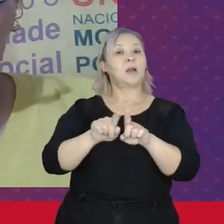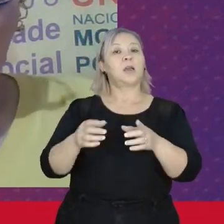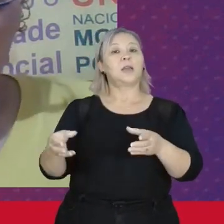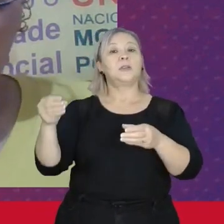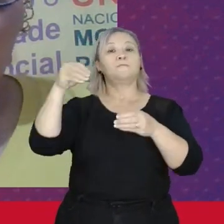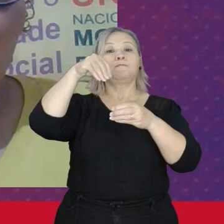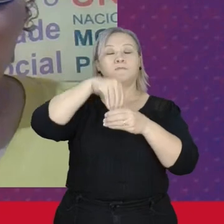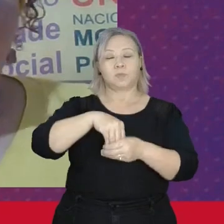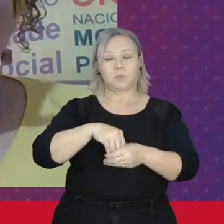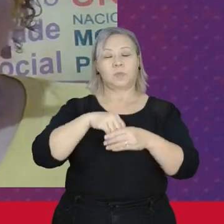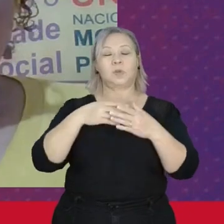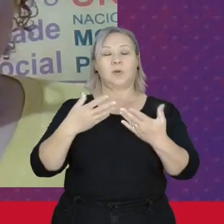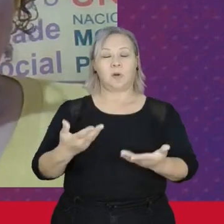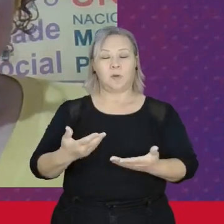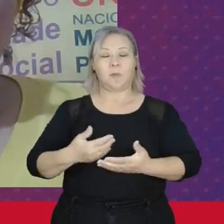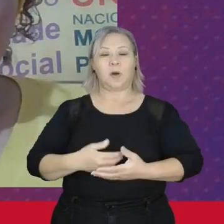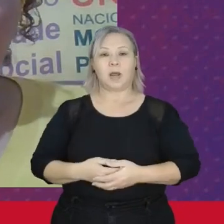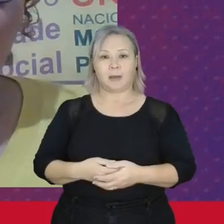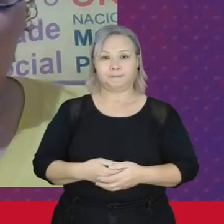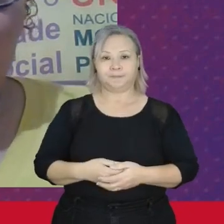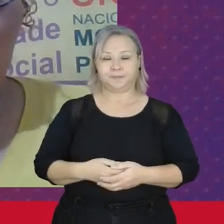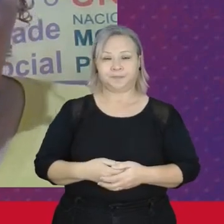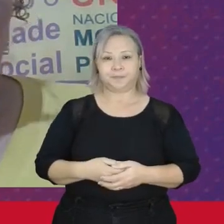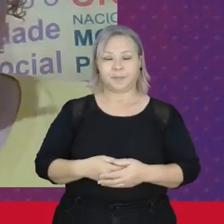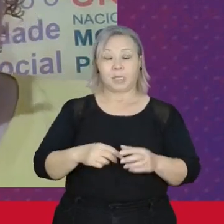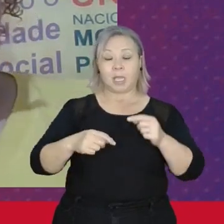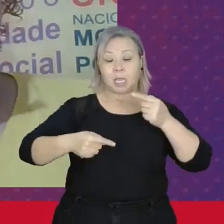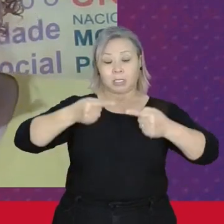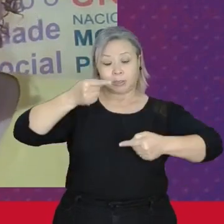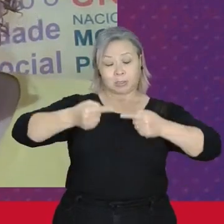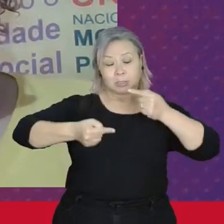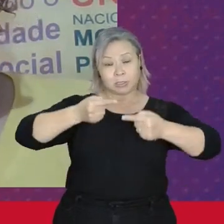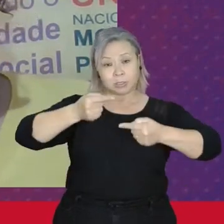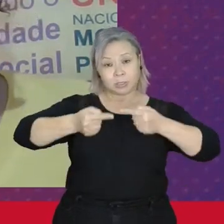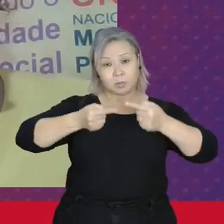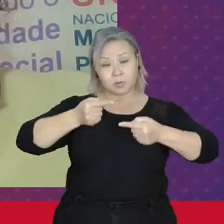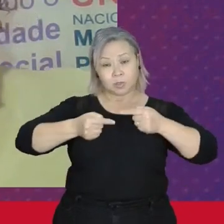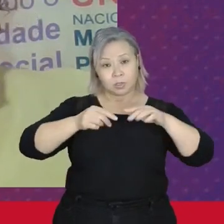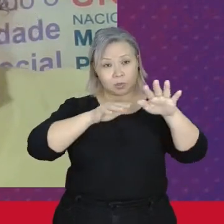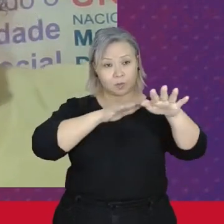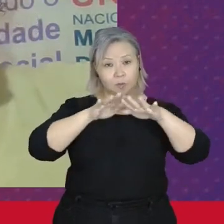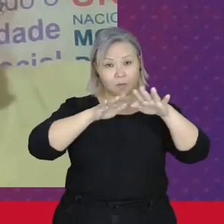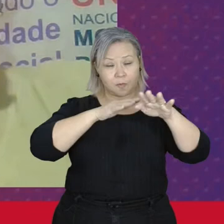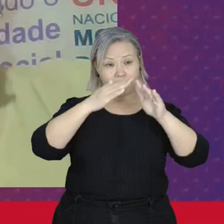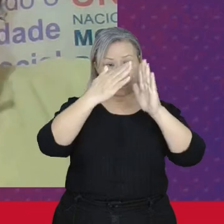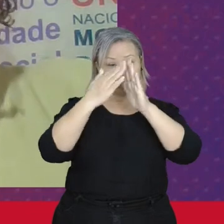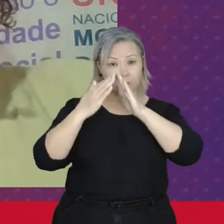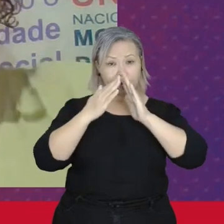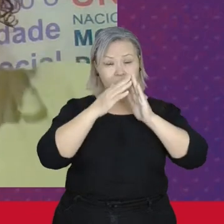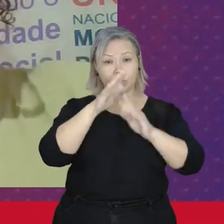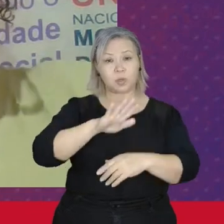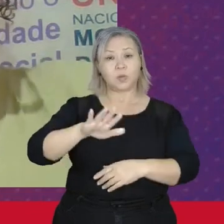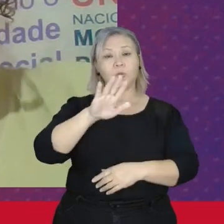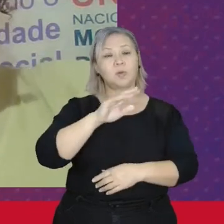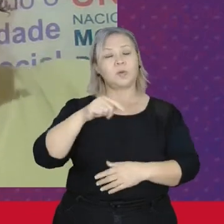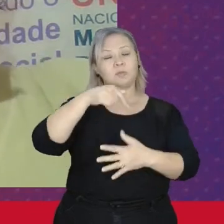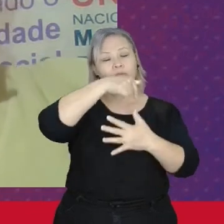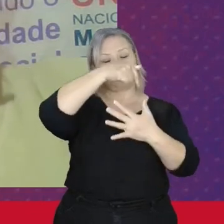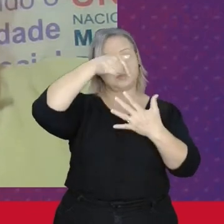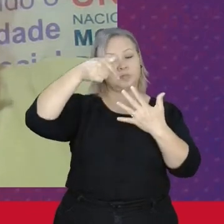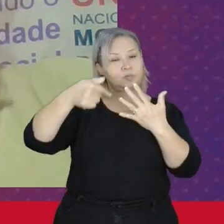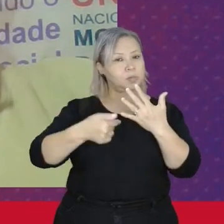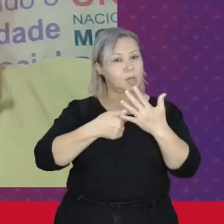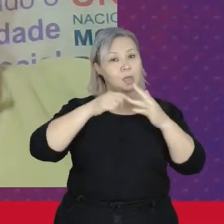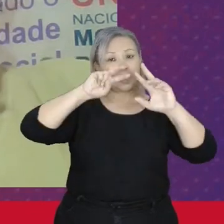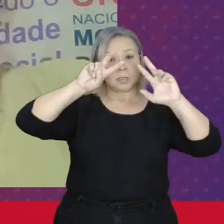incorporar, ou melhor, vir discutindo nos movimentos de moradia todas essas questões